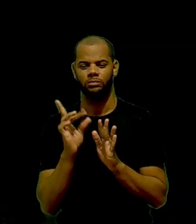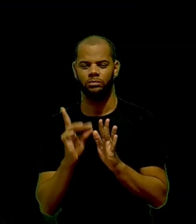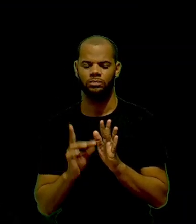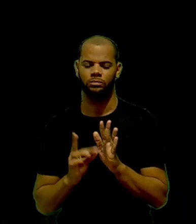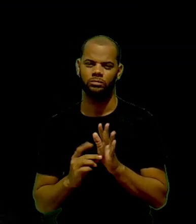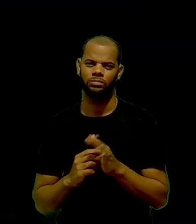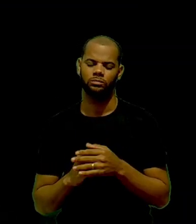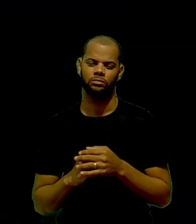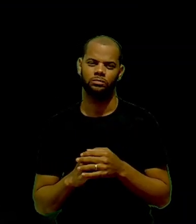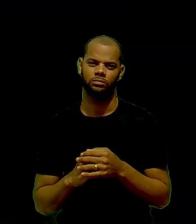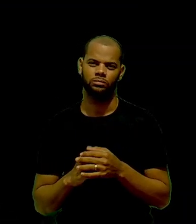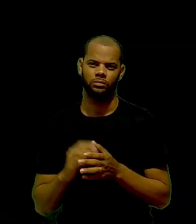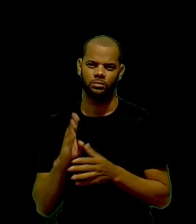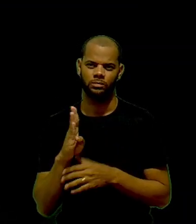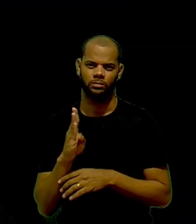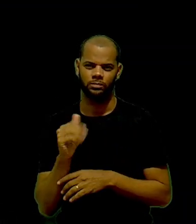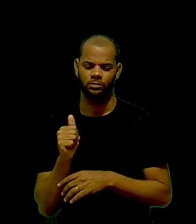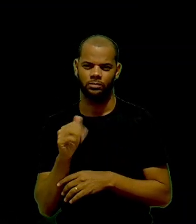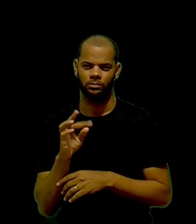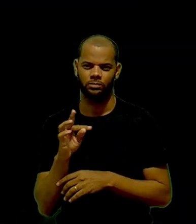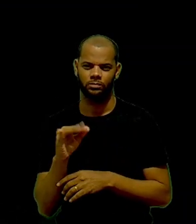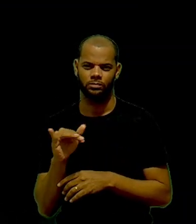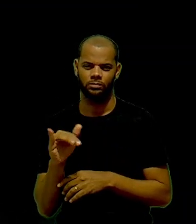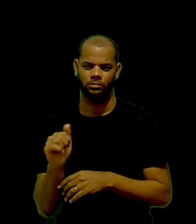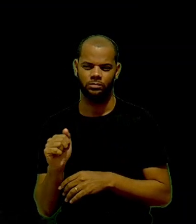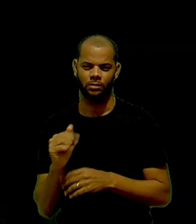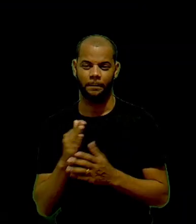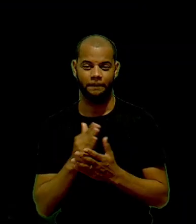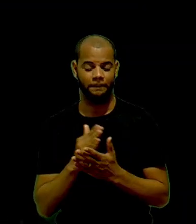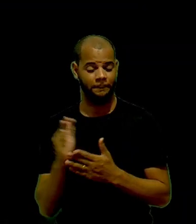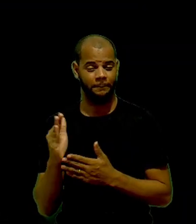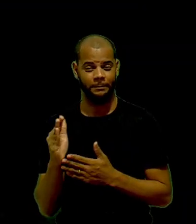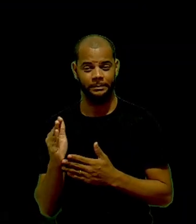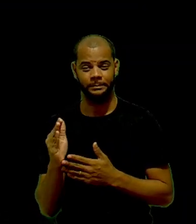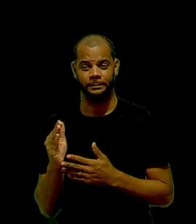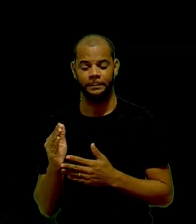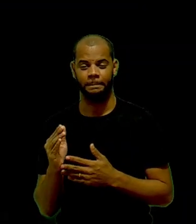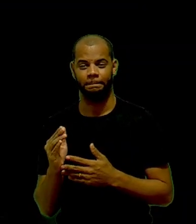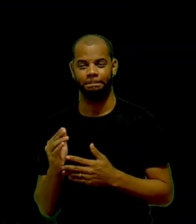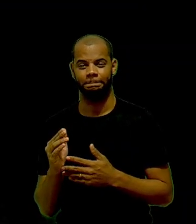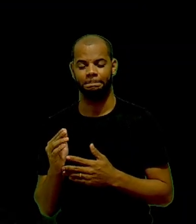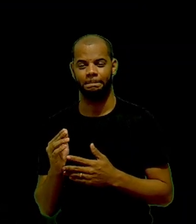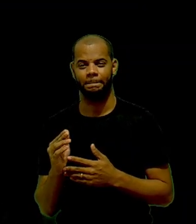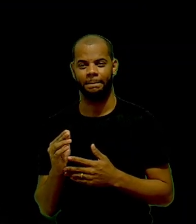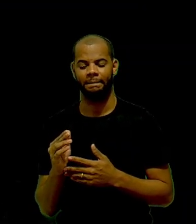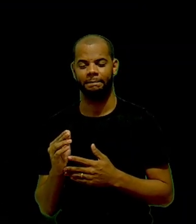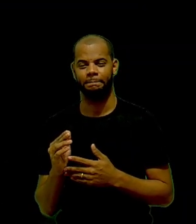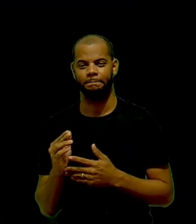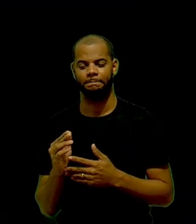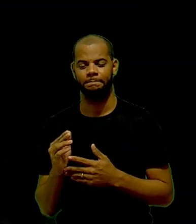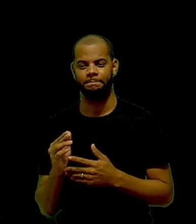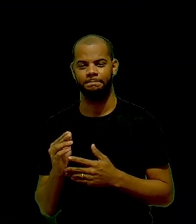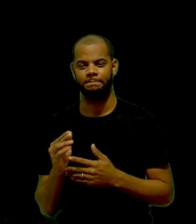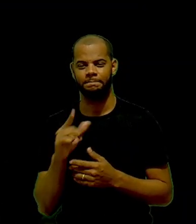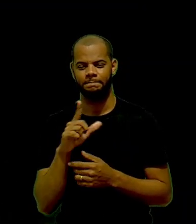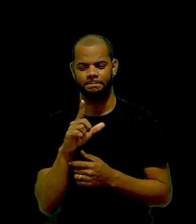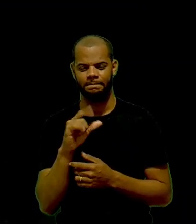sistema. A bateria é o principal. Nós estamos usando mais baterias de íons de